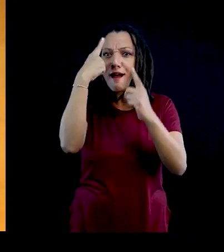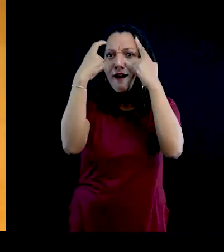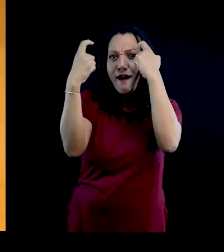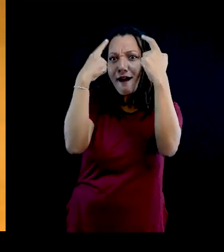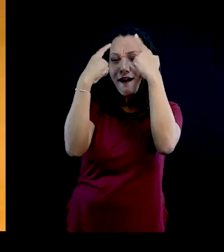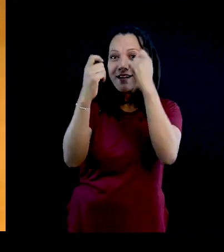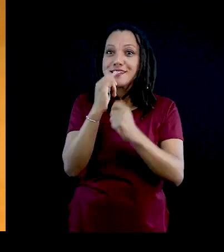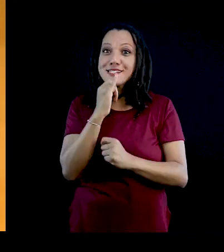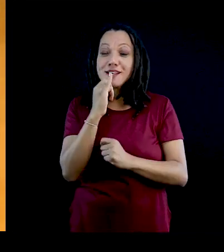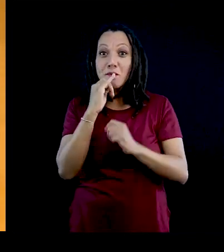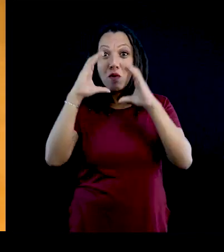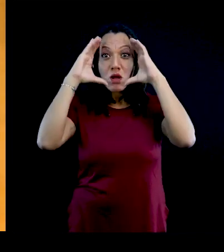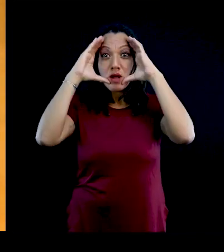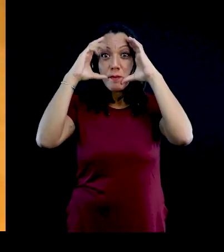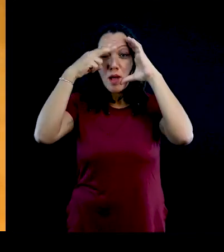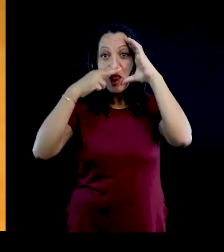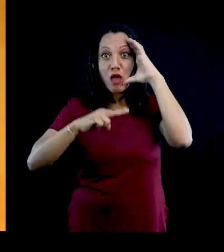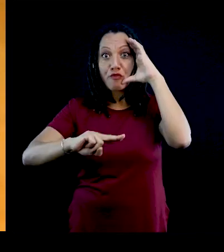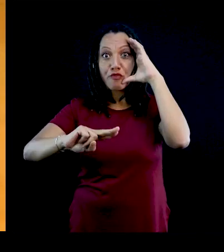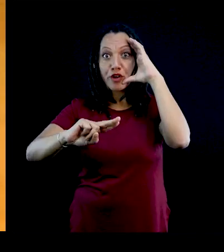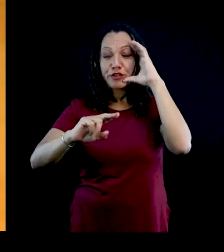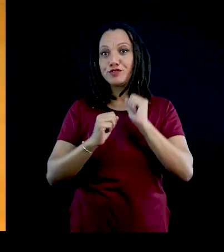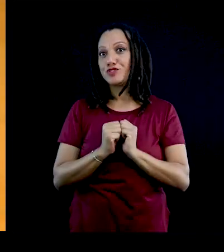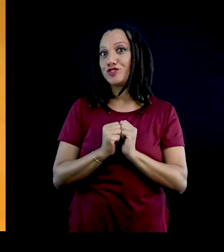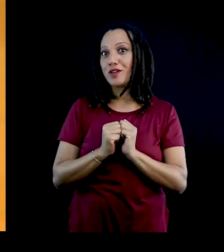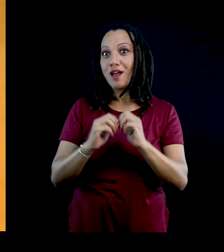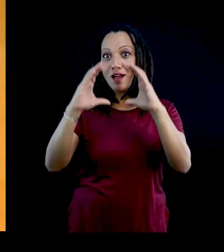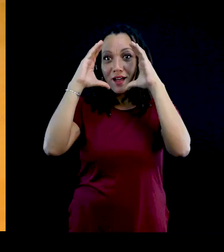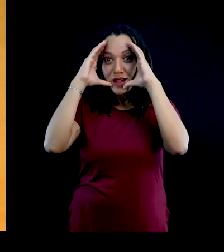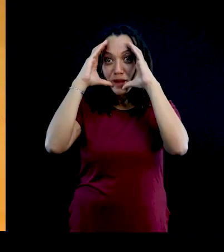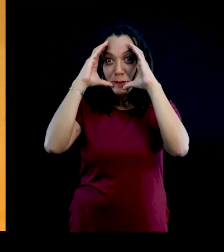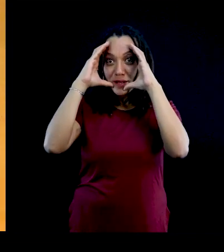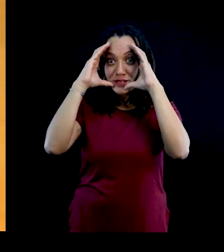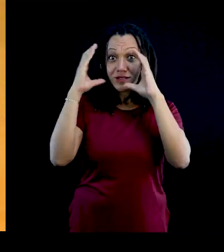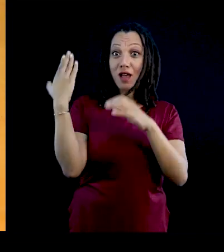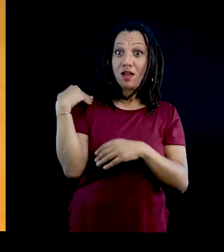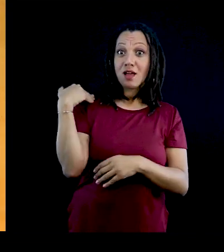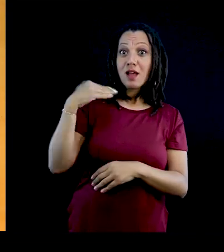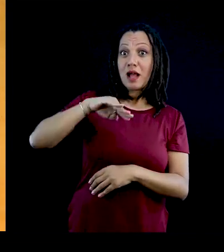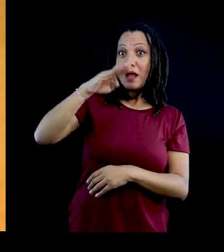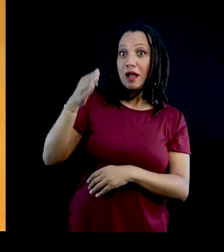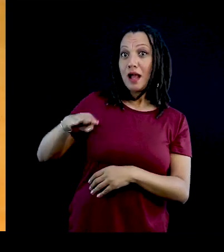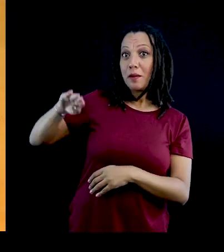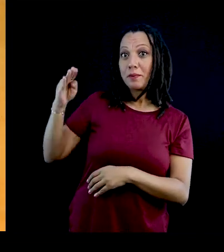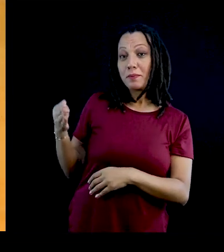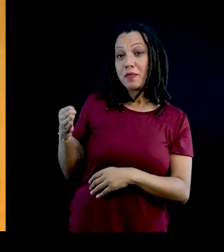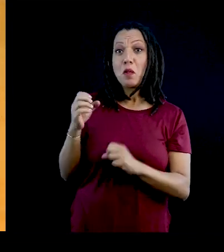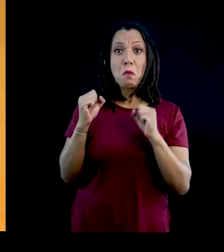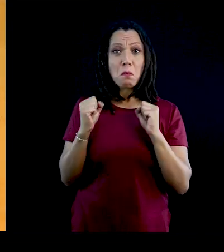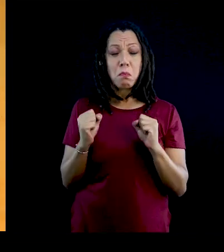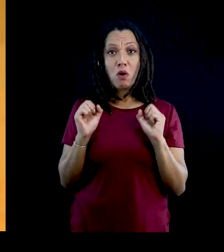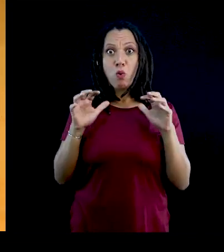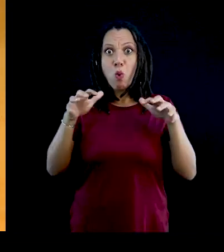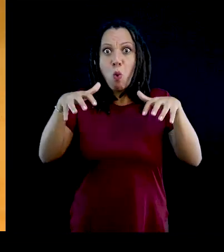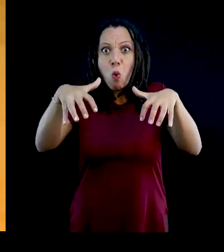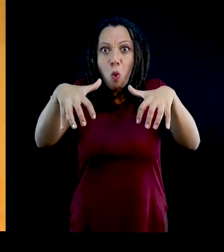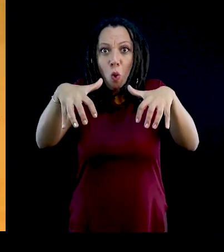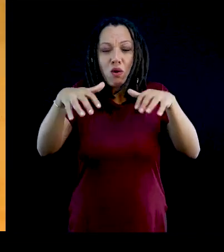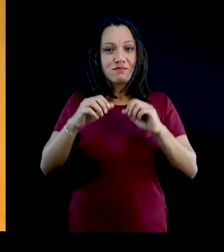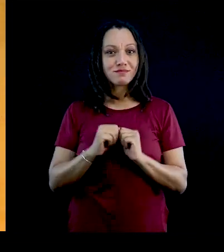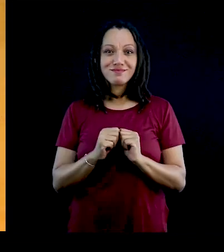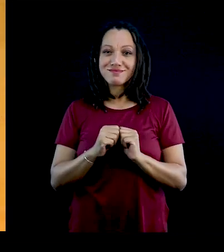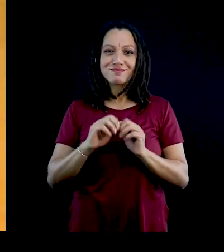cabeça de elefante, ou de camelo, ou eu posso fazer um monstro. Você pode decidir como vai ser seu personagem também, tá